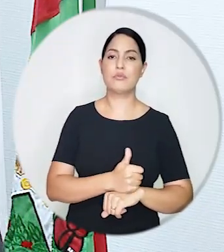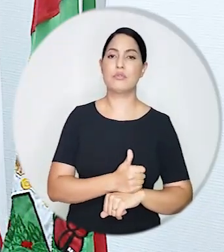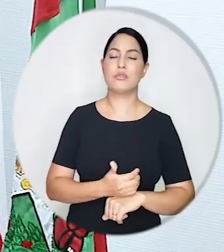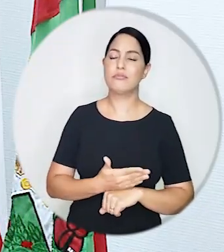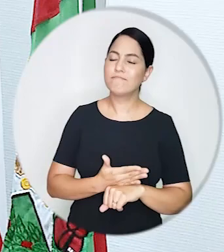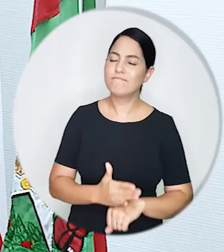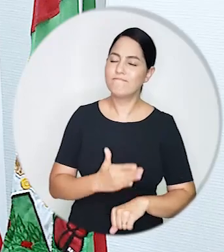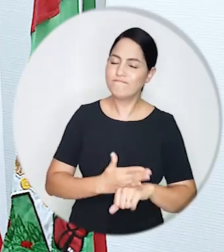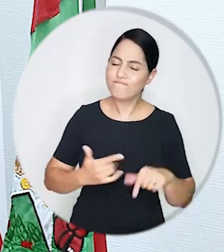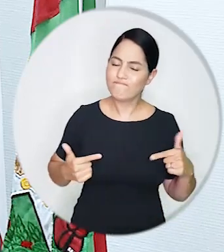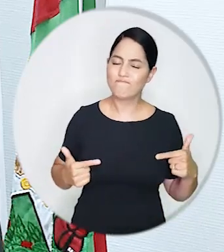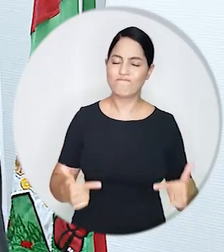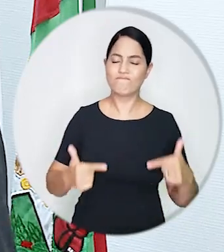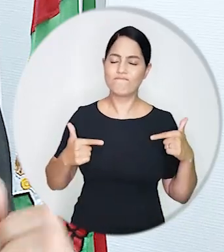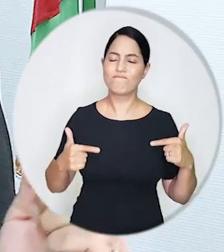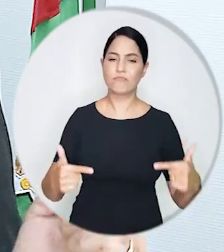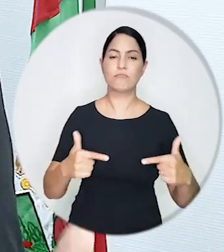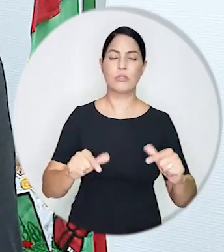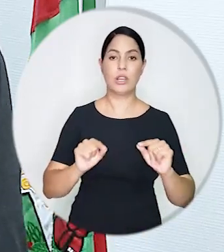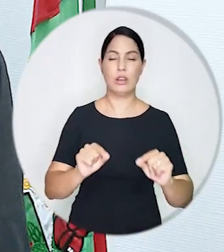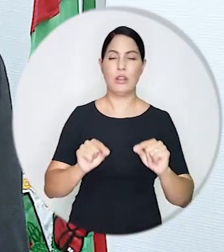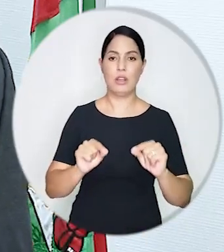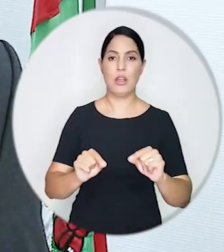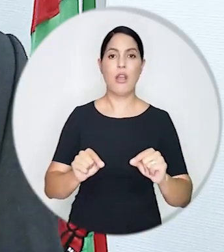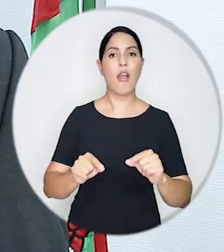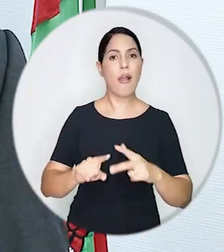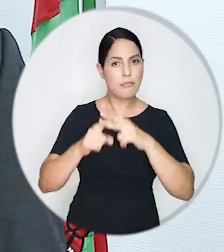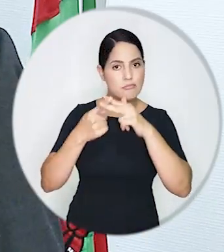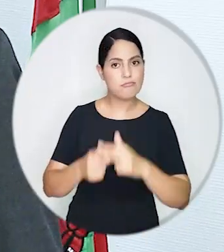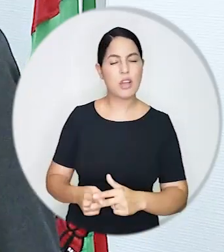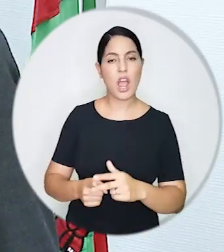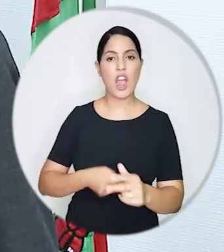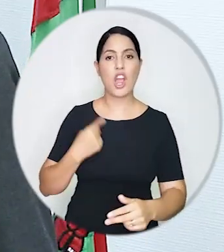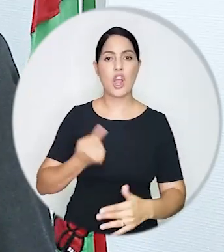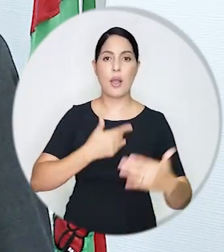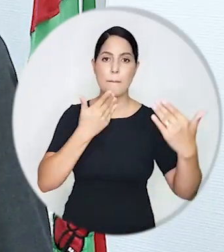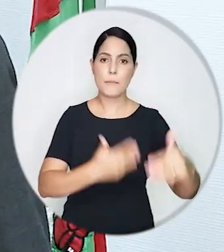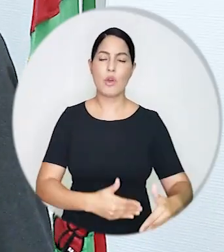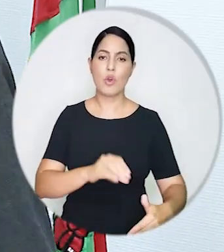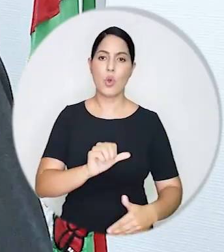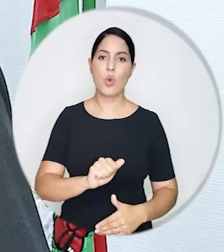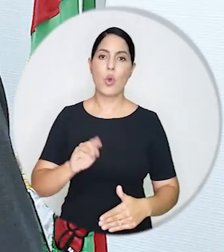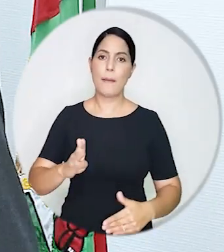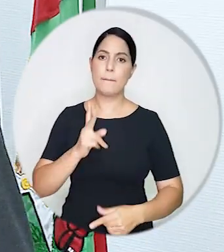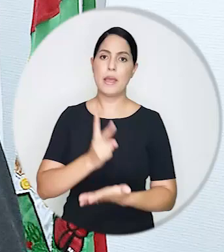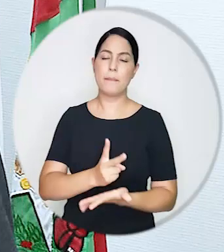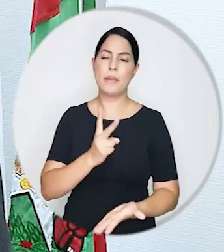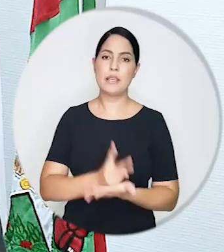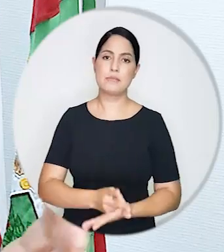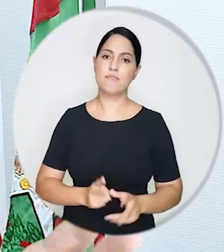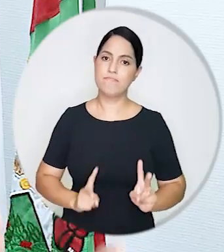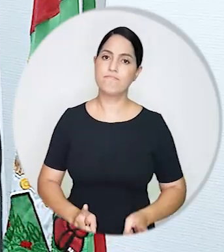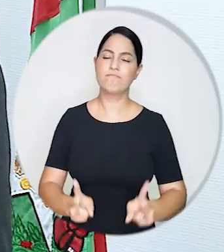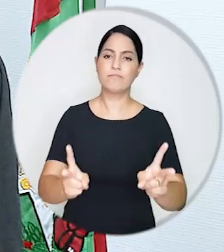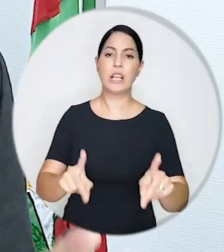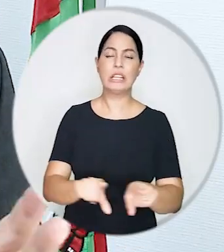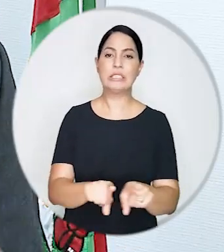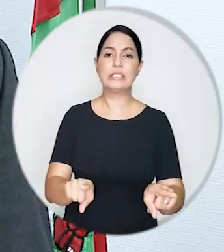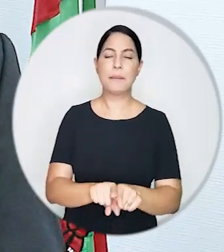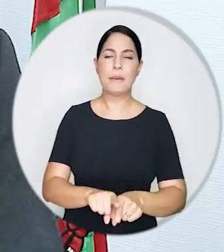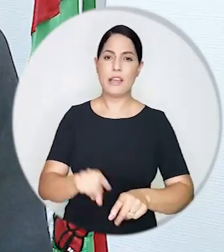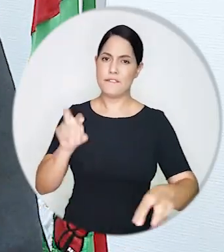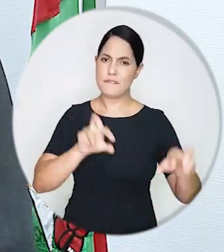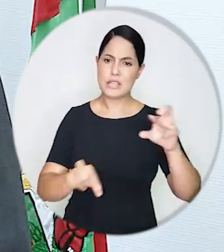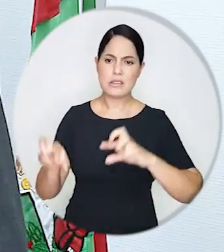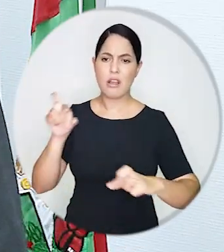exercício profissional com qualidade, que é, primeiramente, a continuidade, a manutenção do nosso exame de ordem, que é